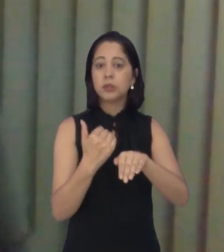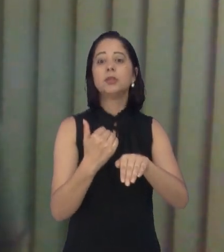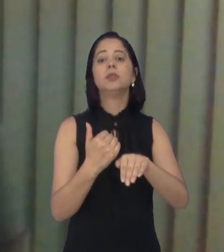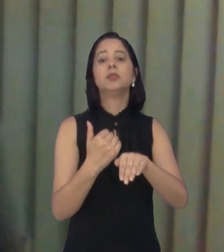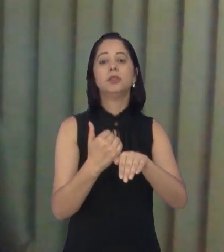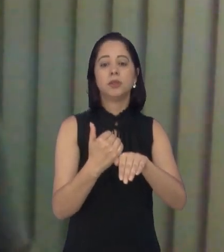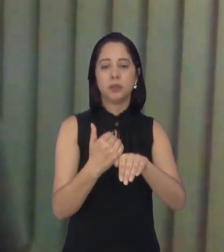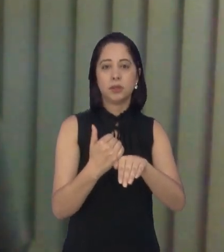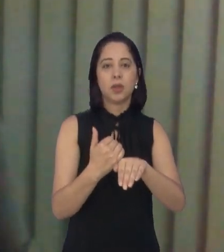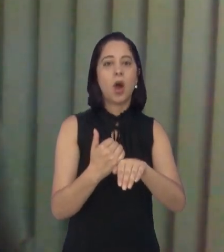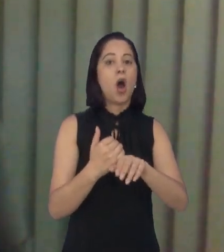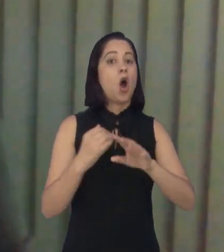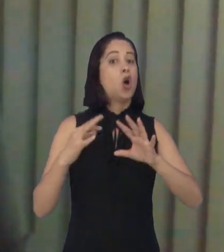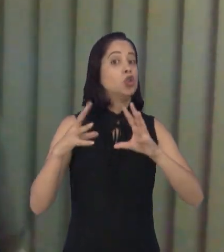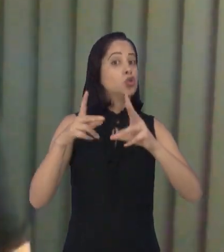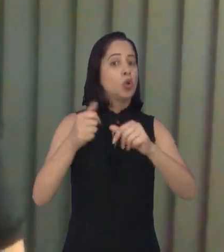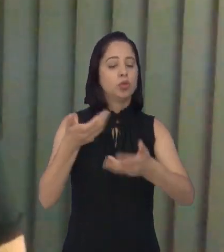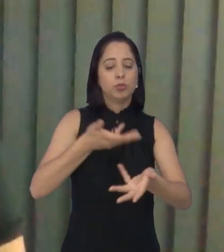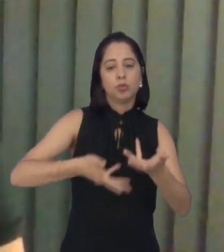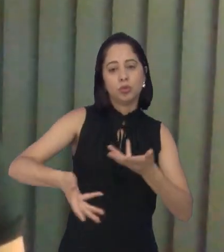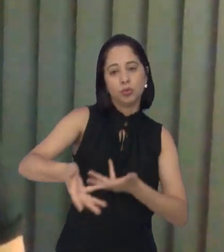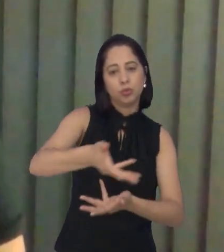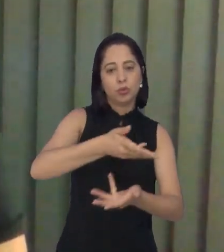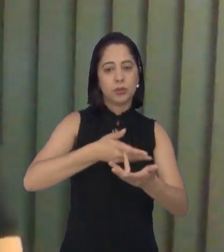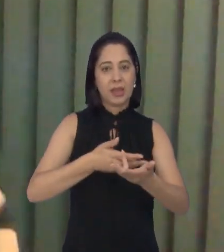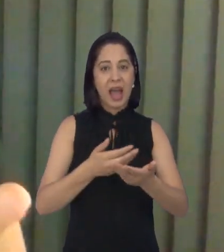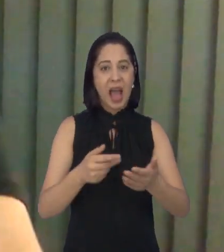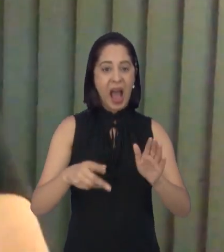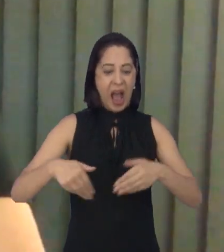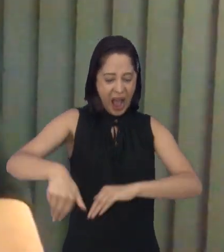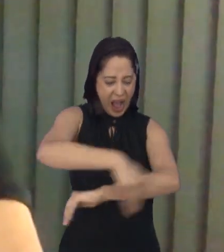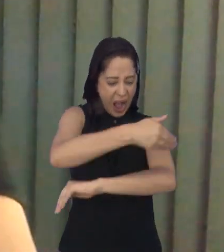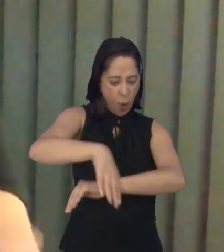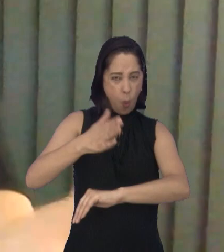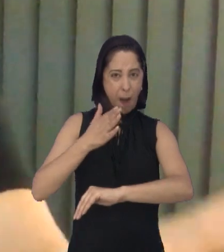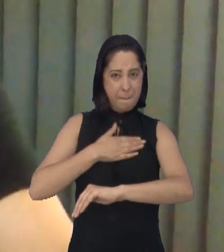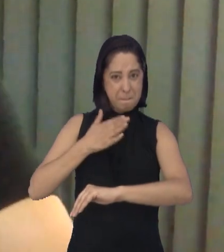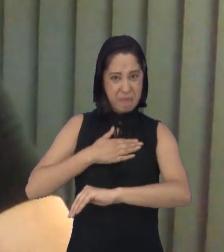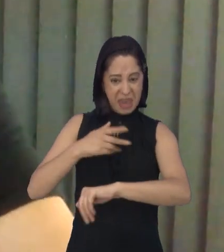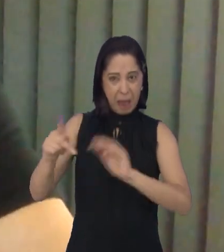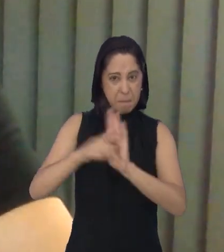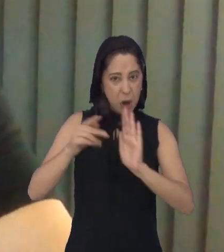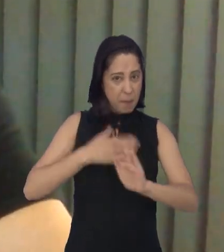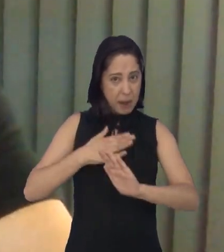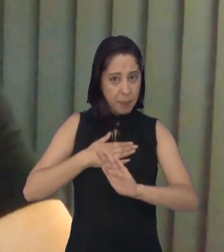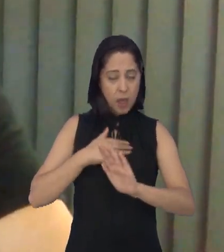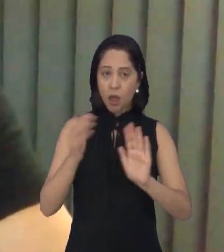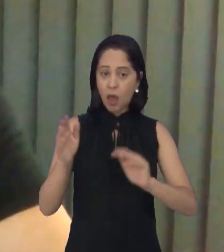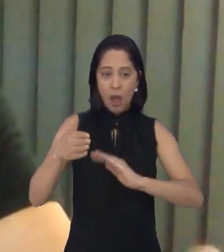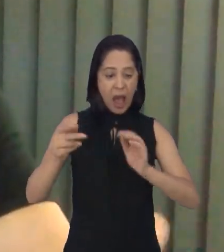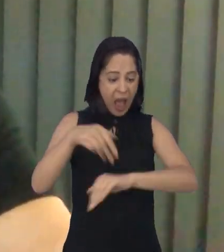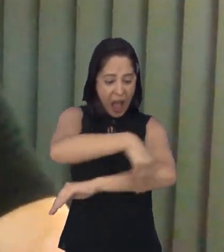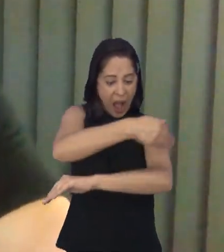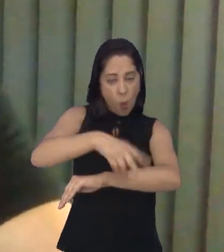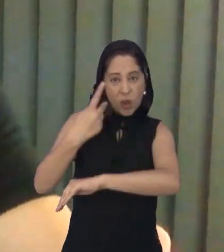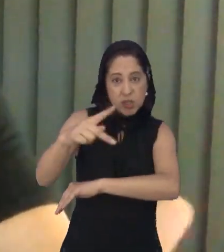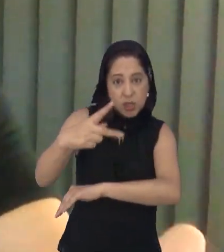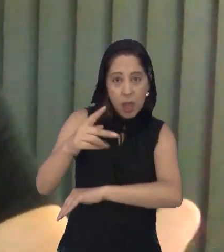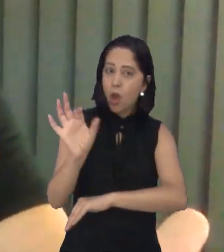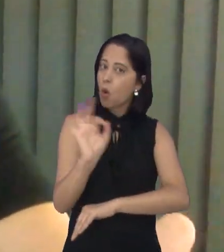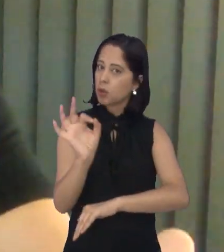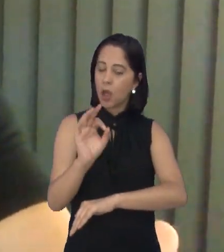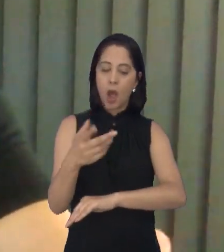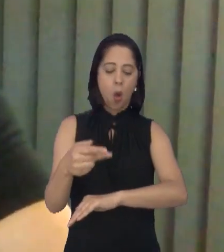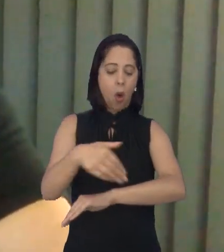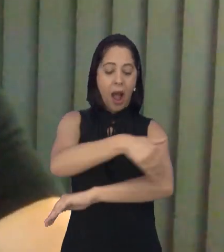espaço compartilhado, né? A rua não é minha, a rua não é sua, a rua é de todos nós. Então, a gente precisa